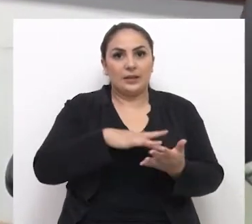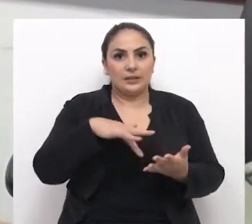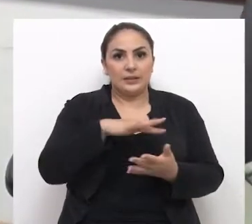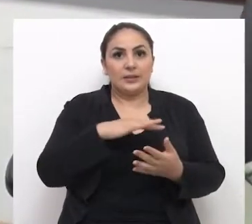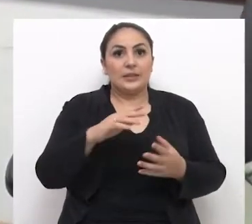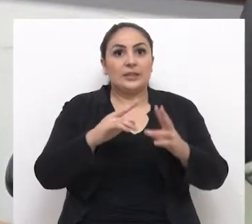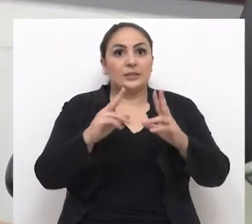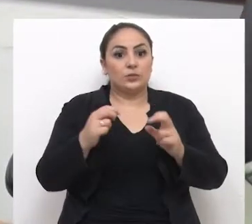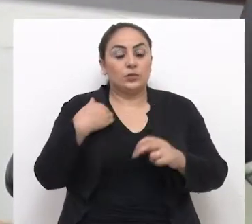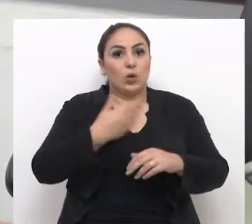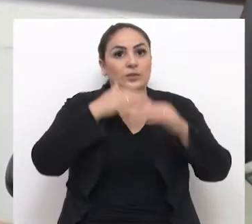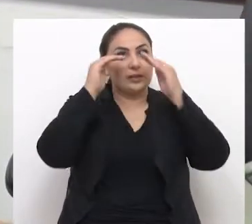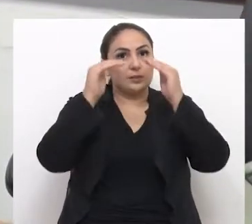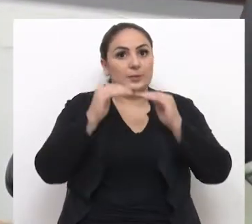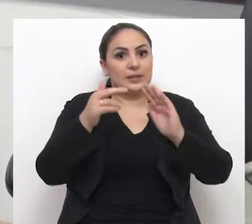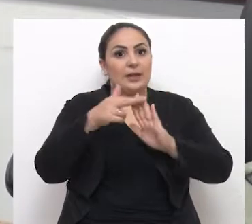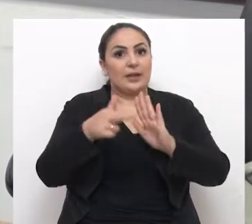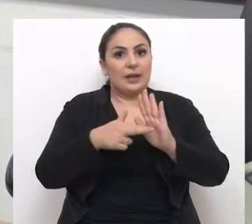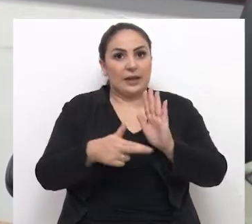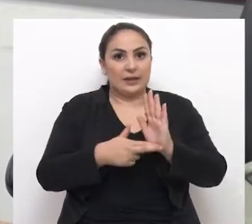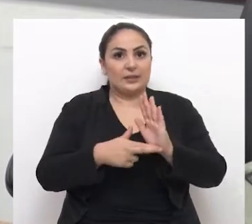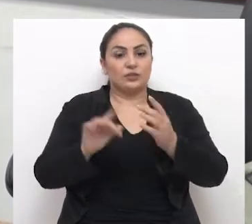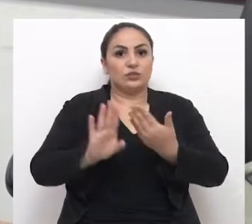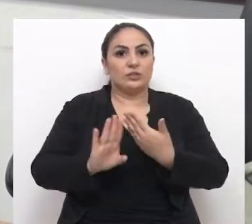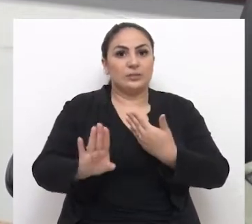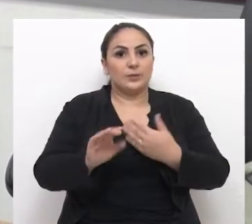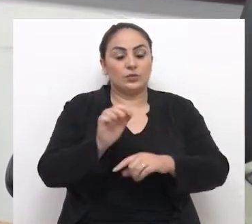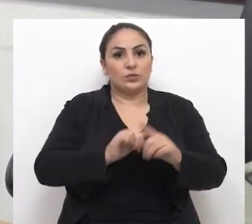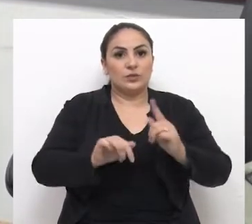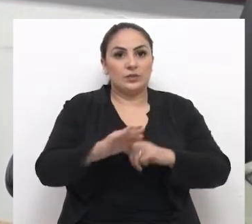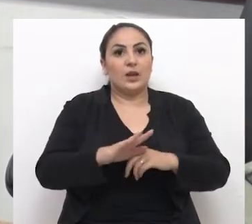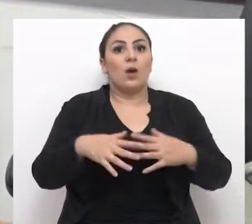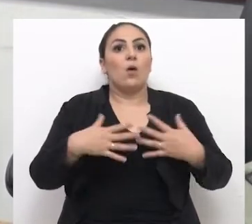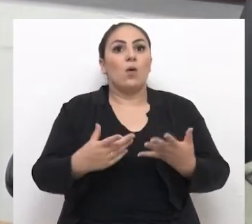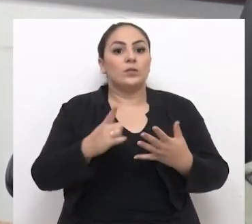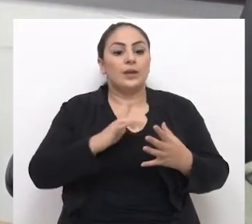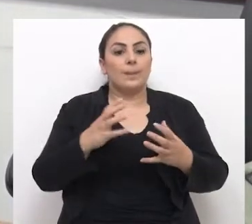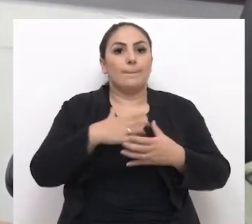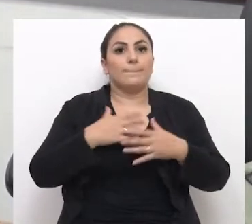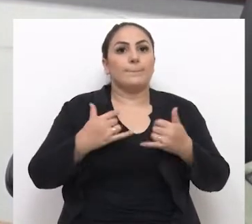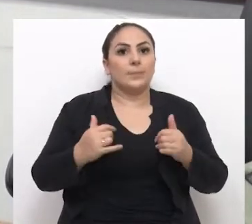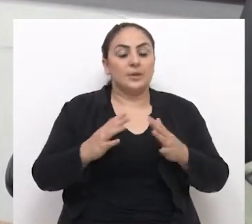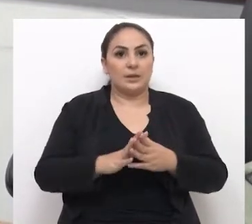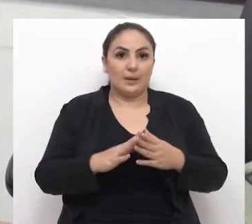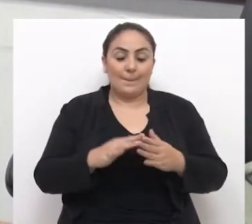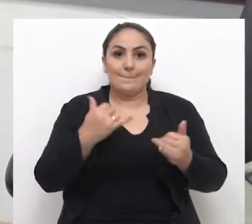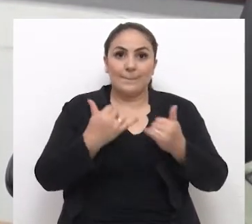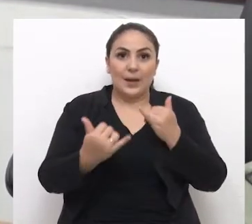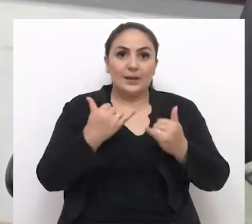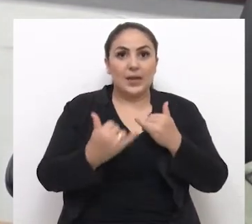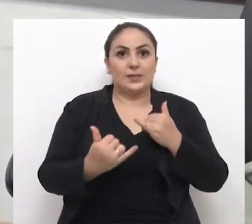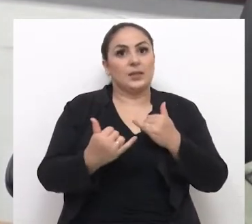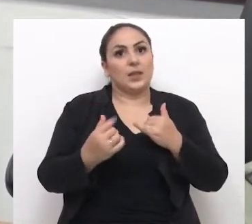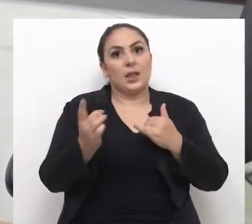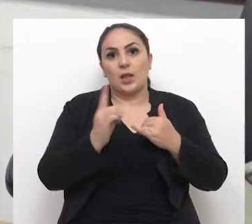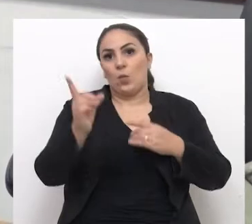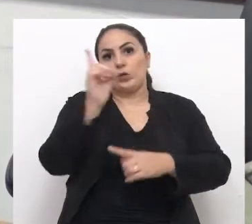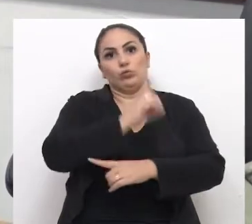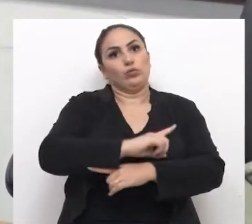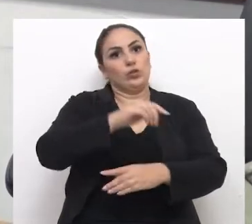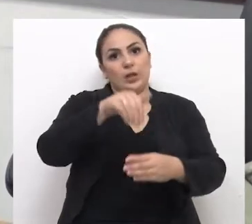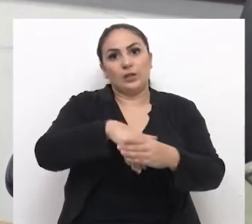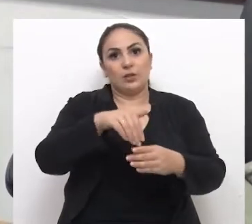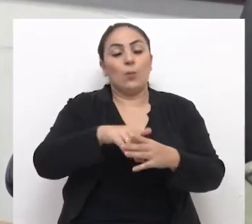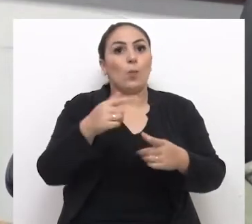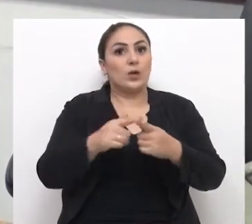de termos que respeitar as regras sanitárias e o distanciamento social. Onde é que isso vai impactar? Me parece que não no dia da